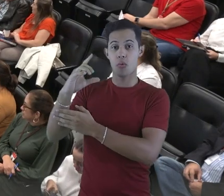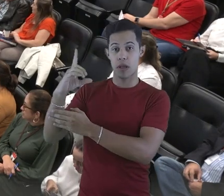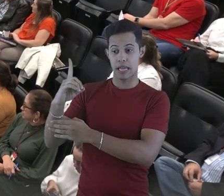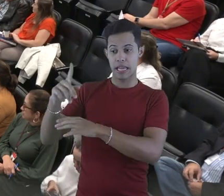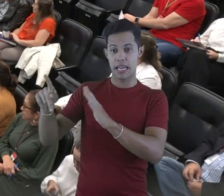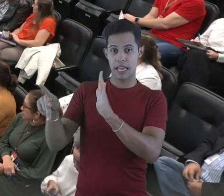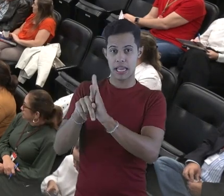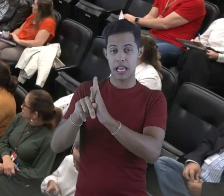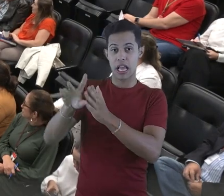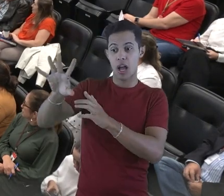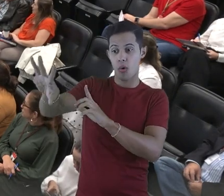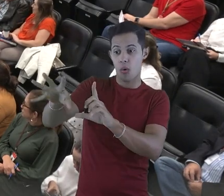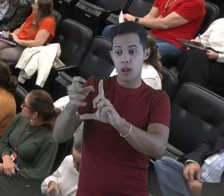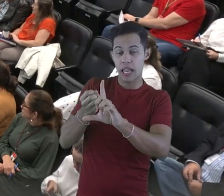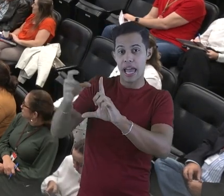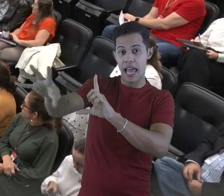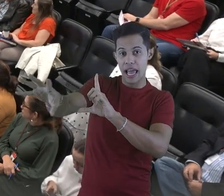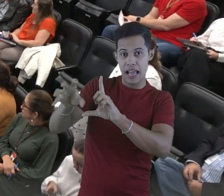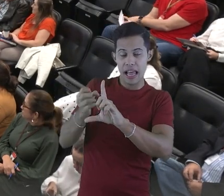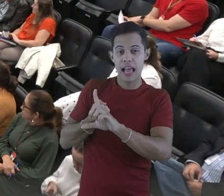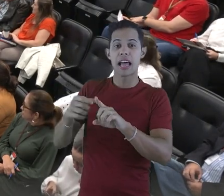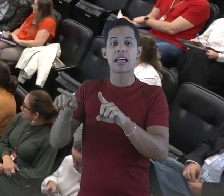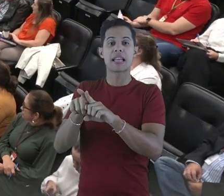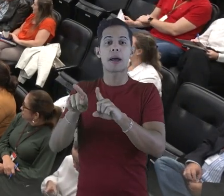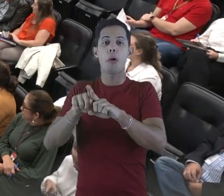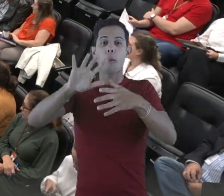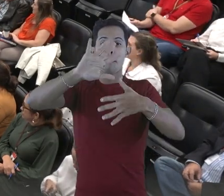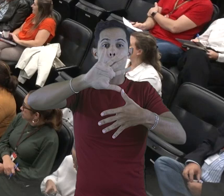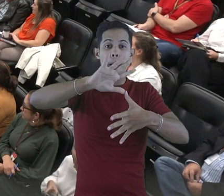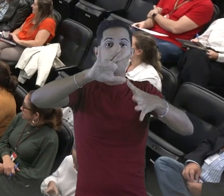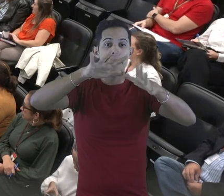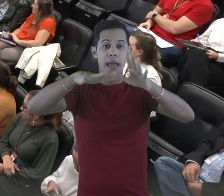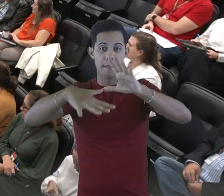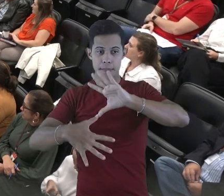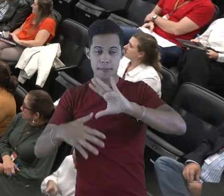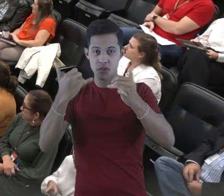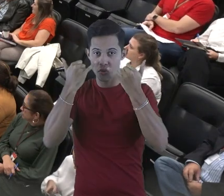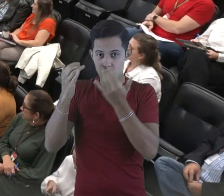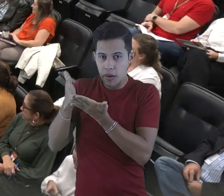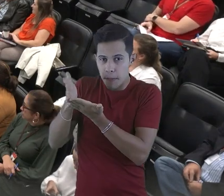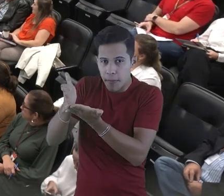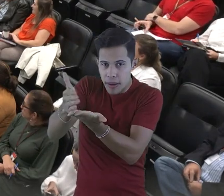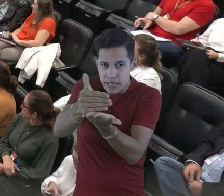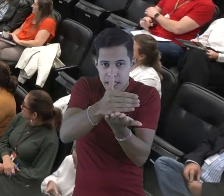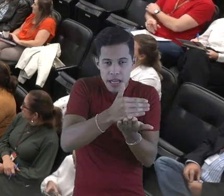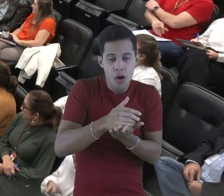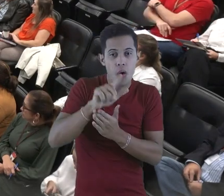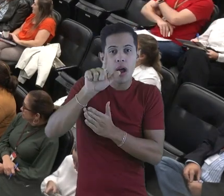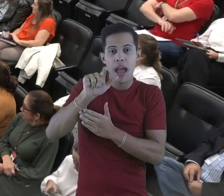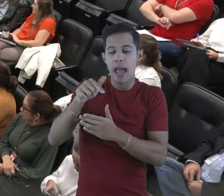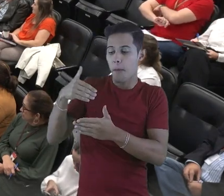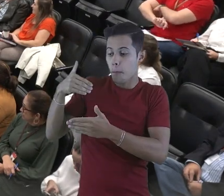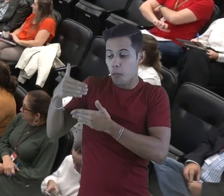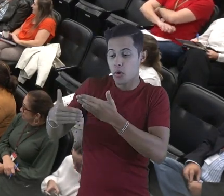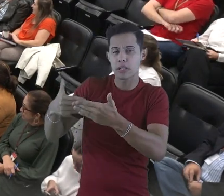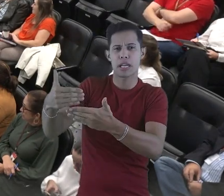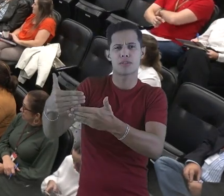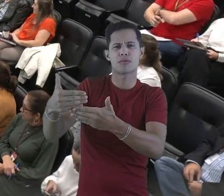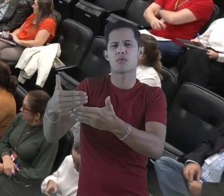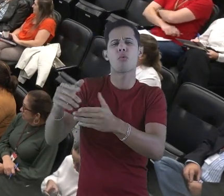1 o mapeamento de dados ele é feito sobre processos quais processos todos os processos da assembleia